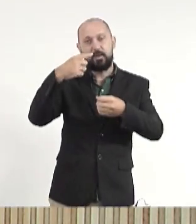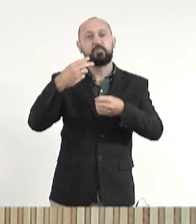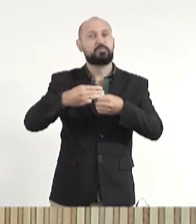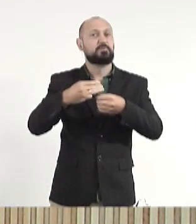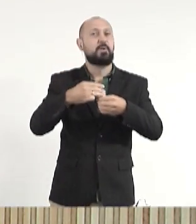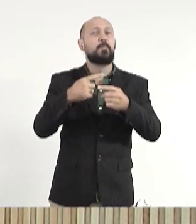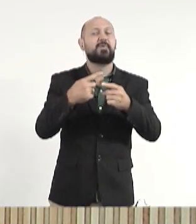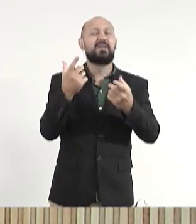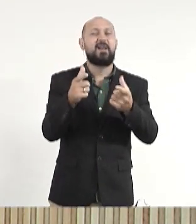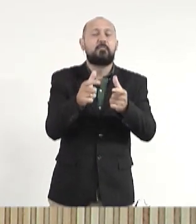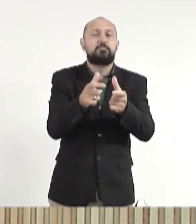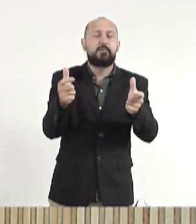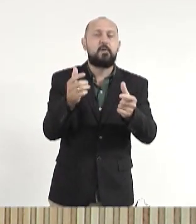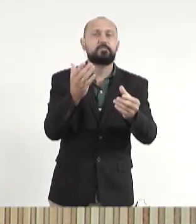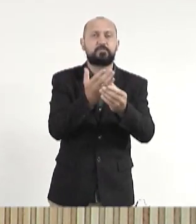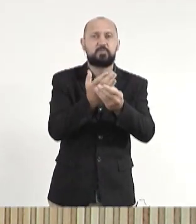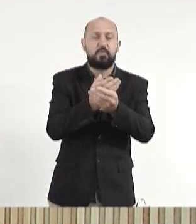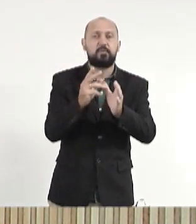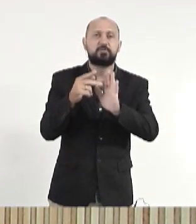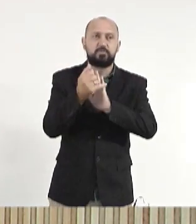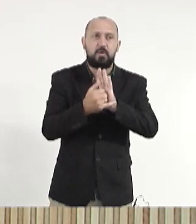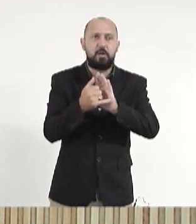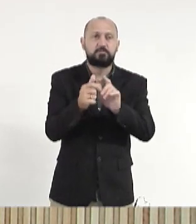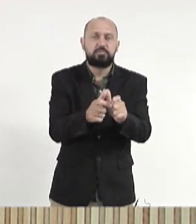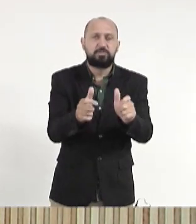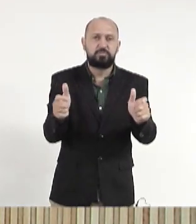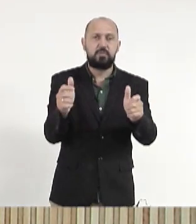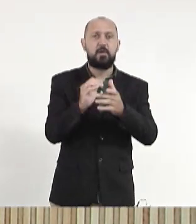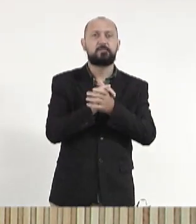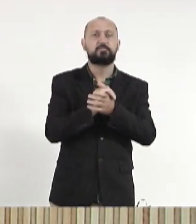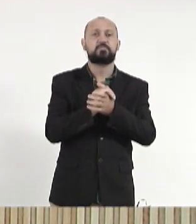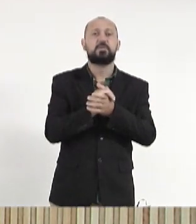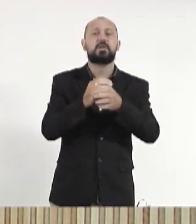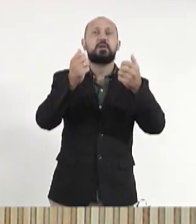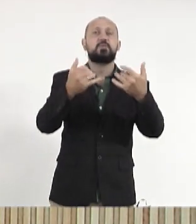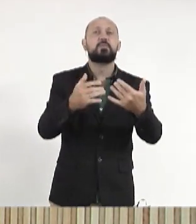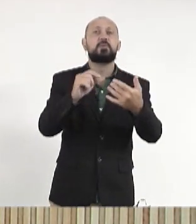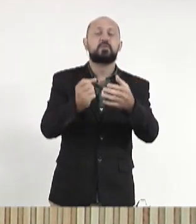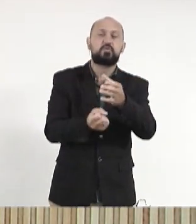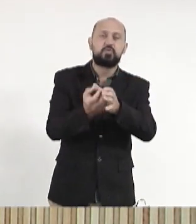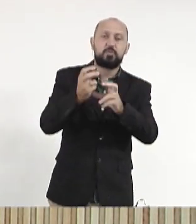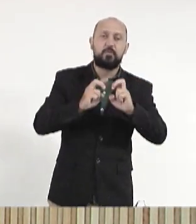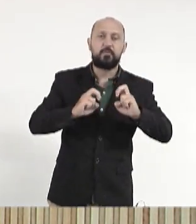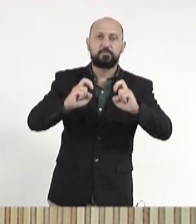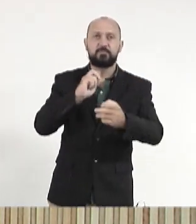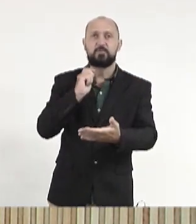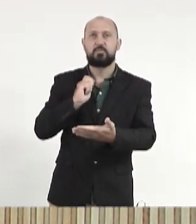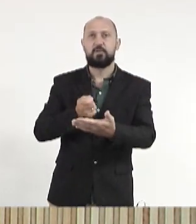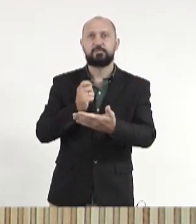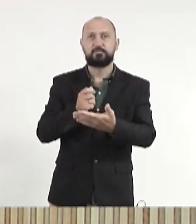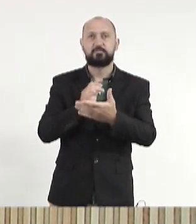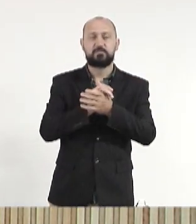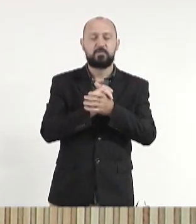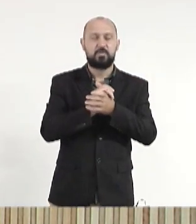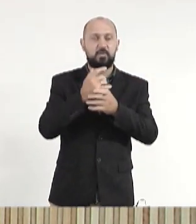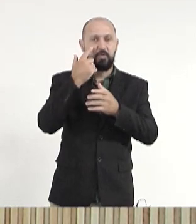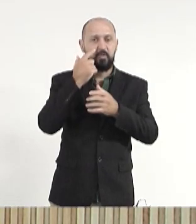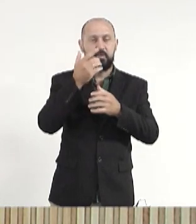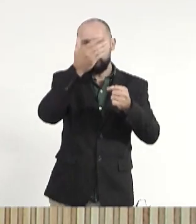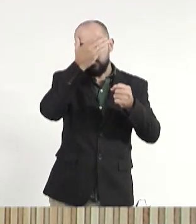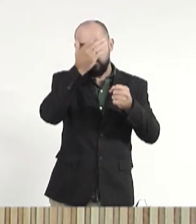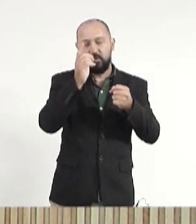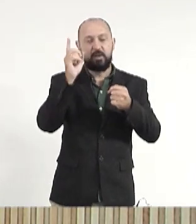uma crescente demanda de processos judiciais lá no município, que se justifica então na criação de mais uma vara judicial no fórum